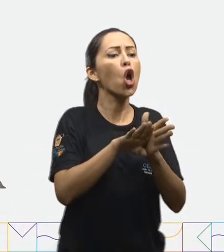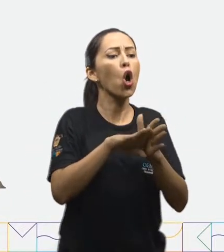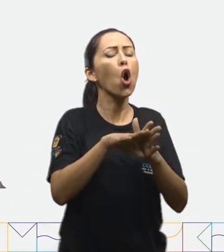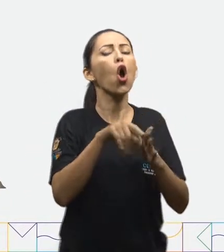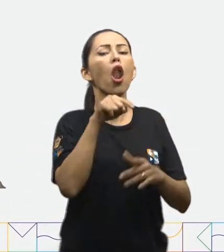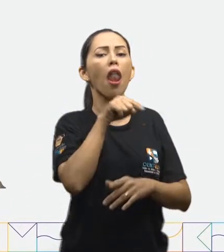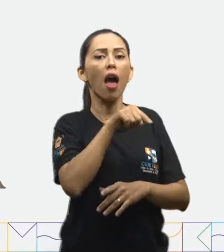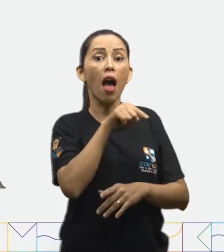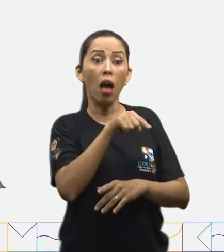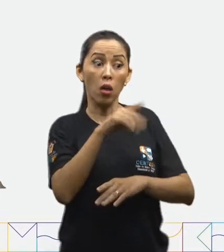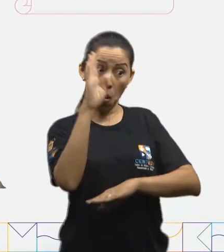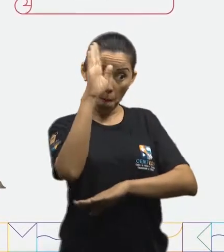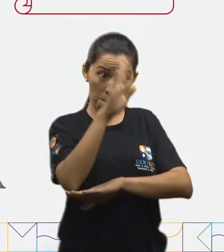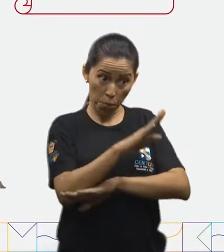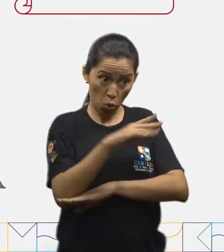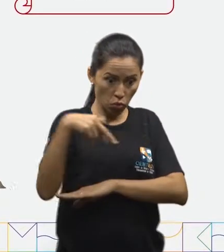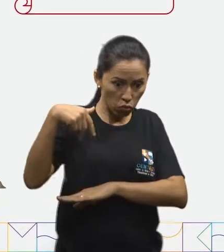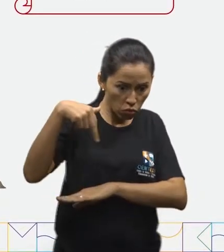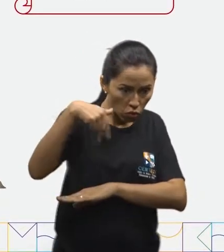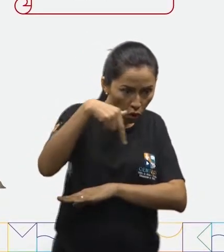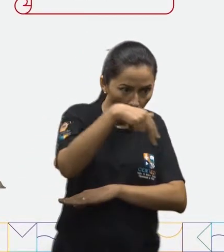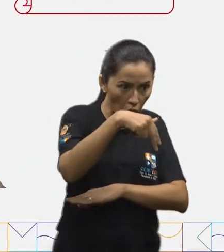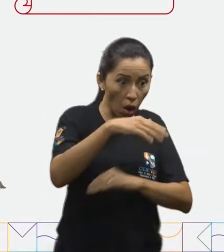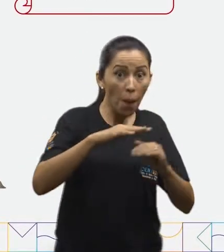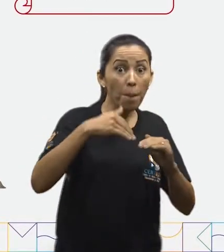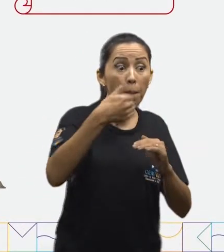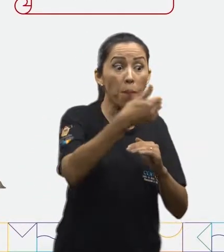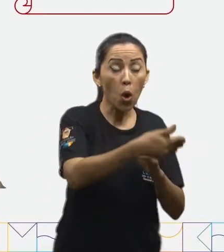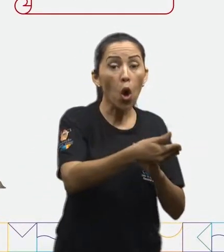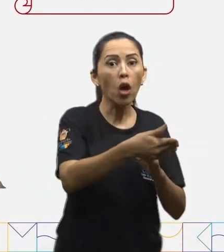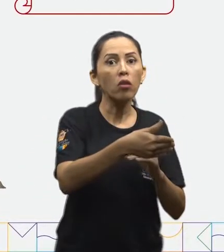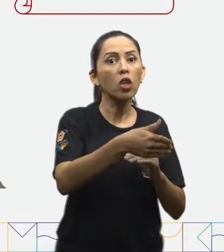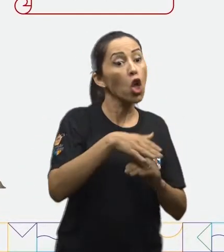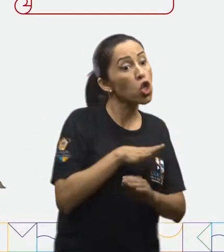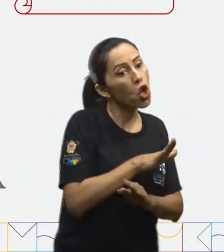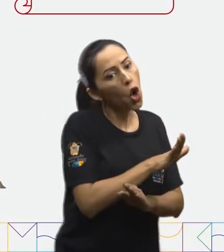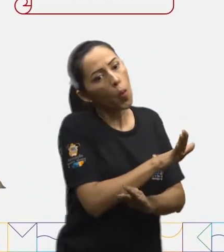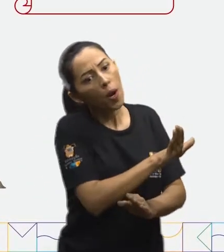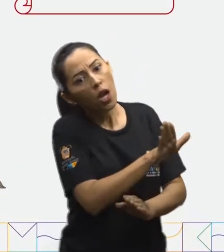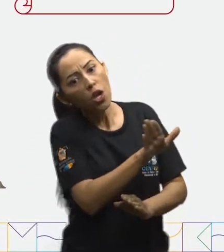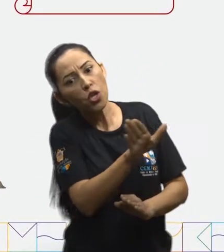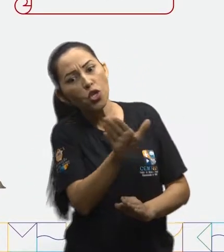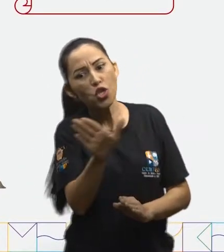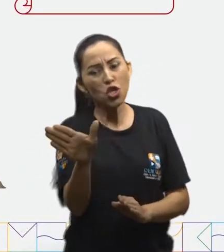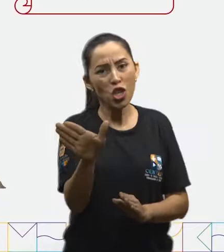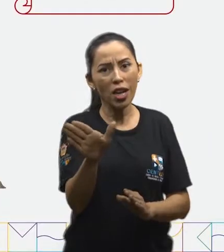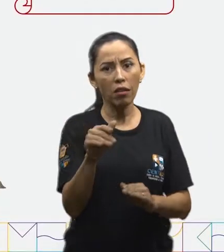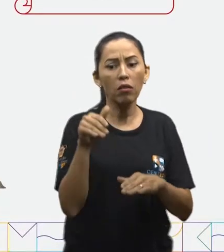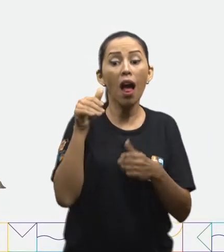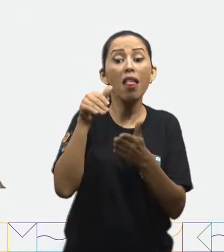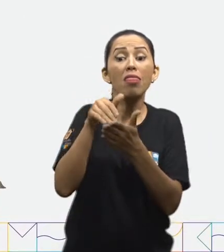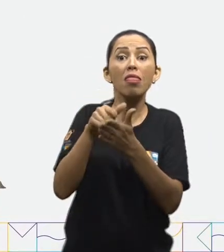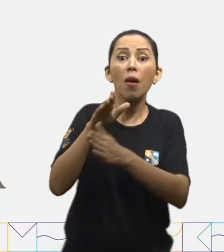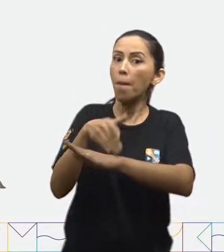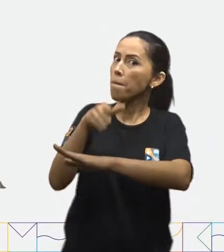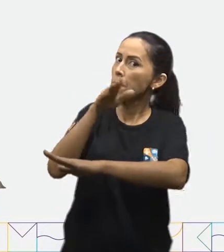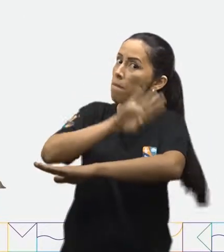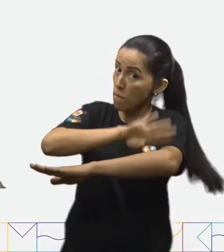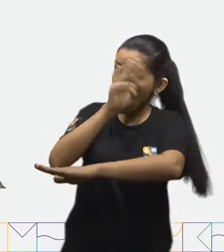a ponte, diz assim: após a ponte, dobre à direita e siga até o monte.